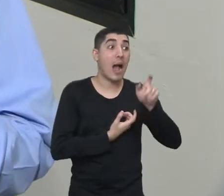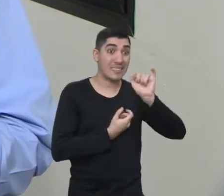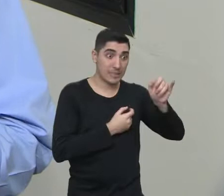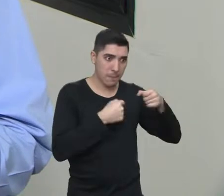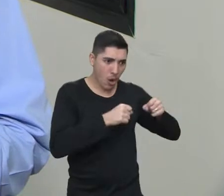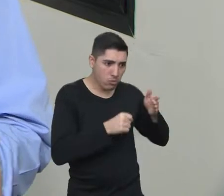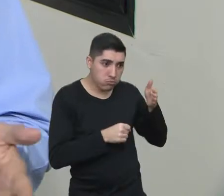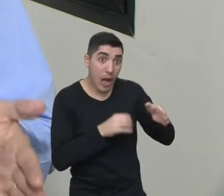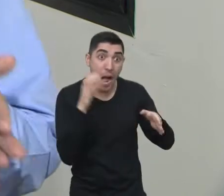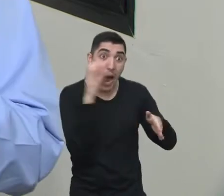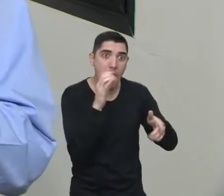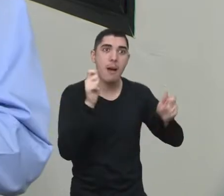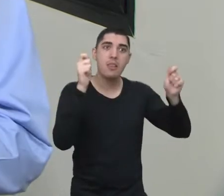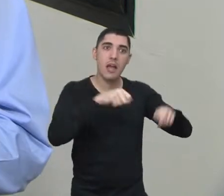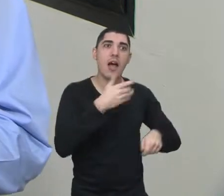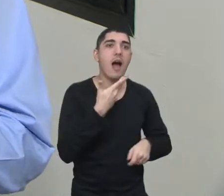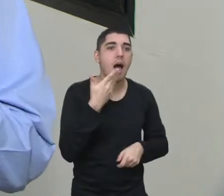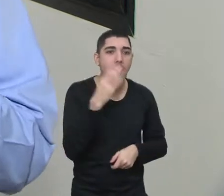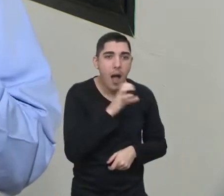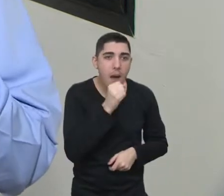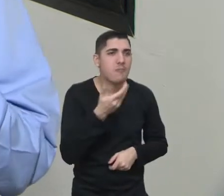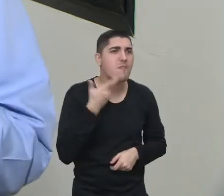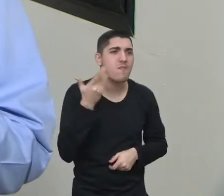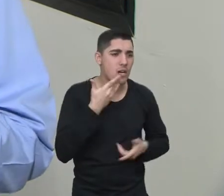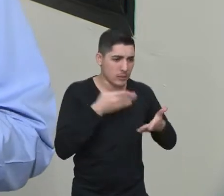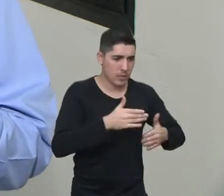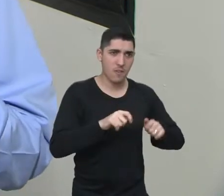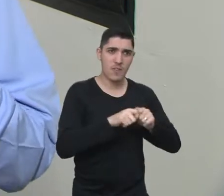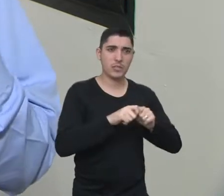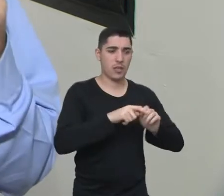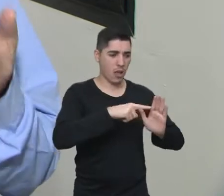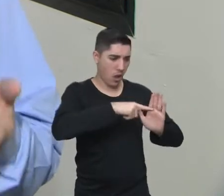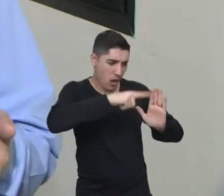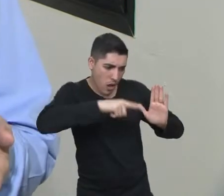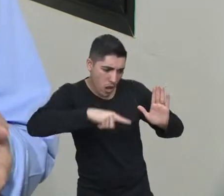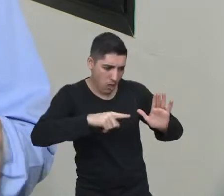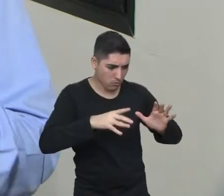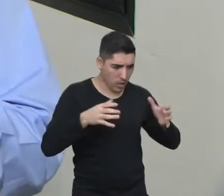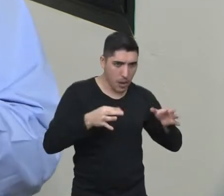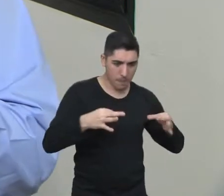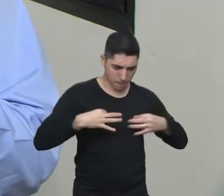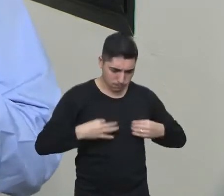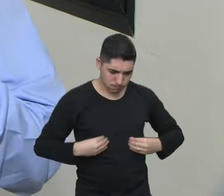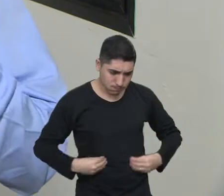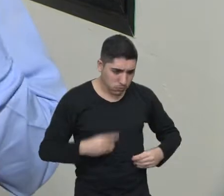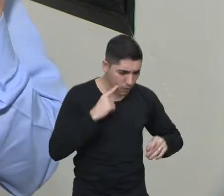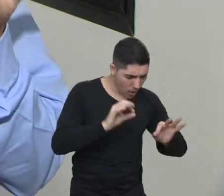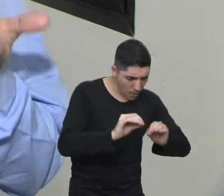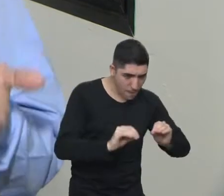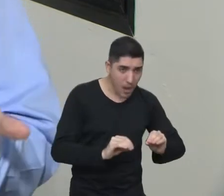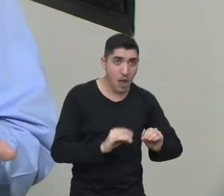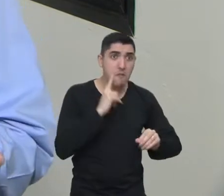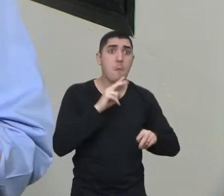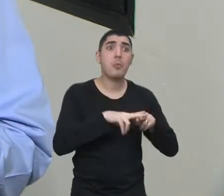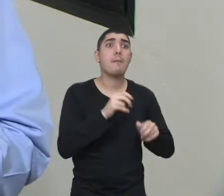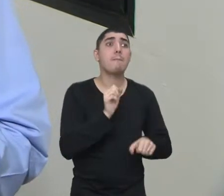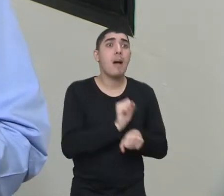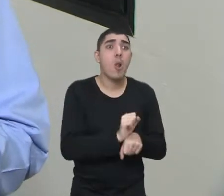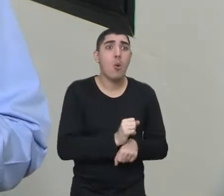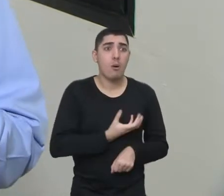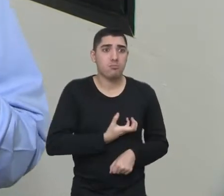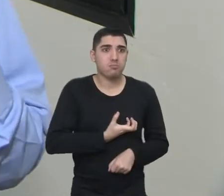mais rapidez e fazer um atendimento de uma parada cardíaca com eletro, já buscando a causa dessa